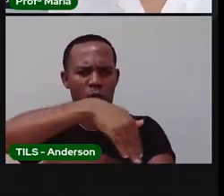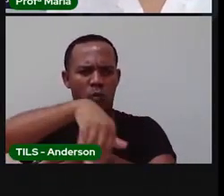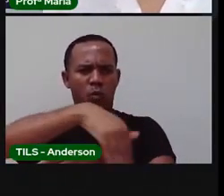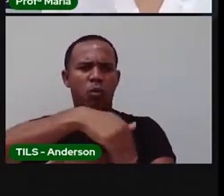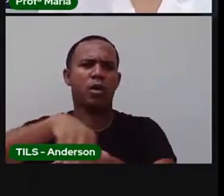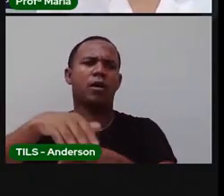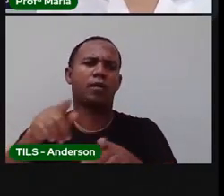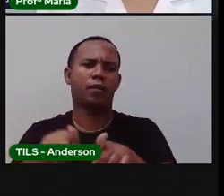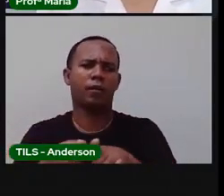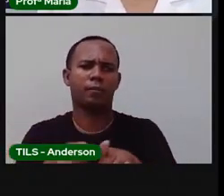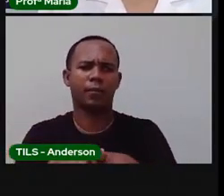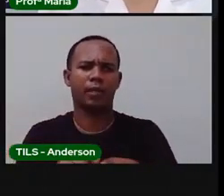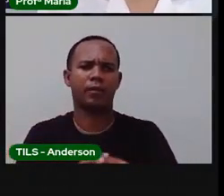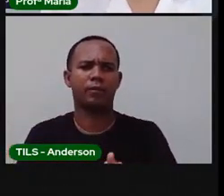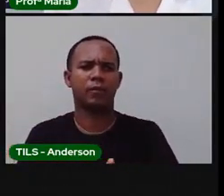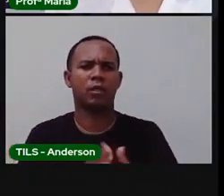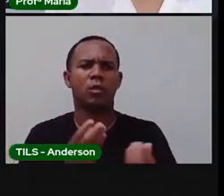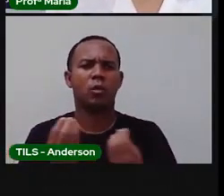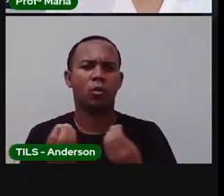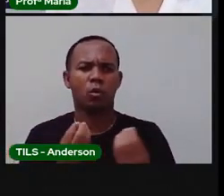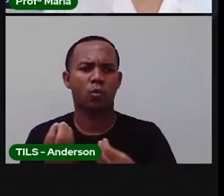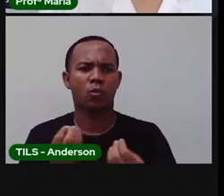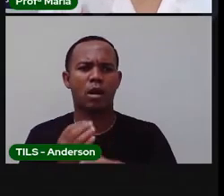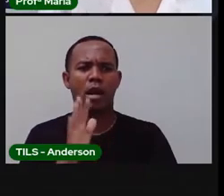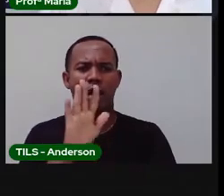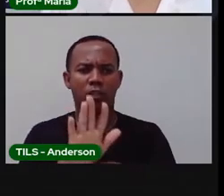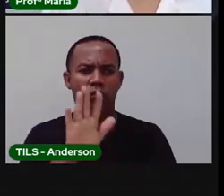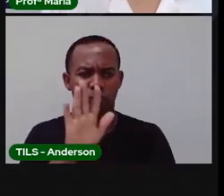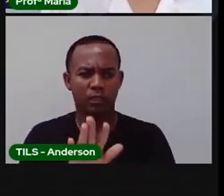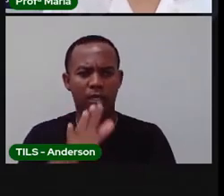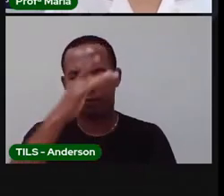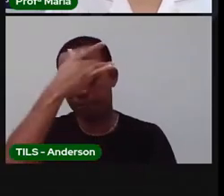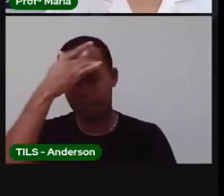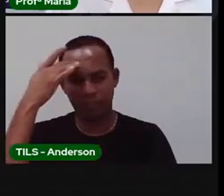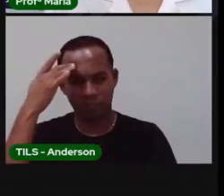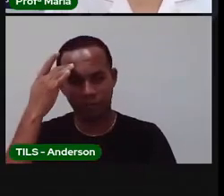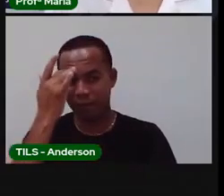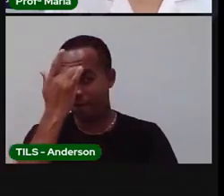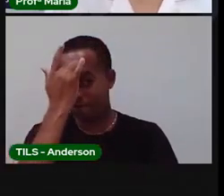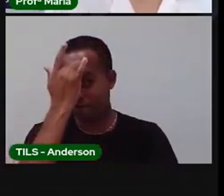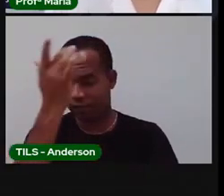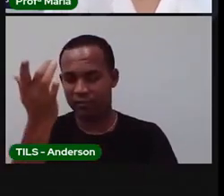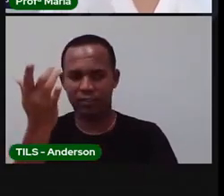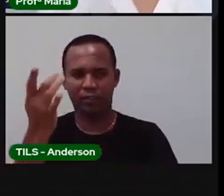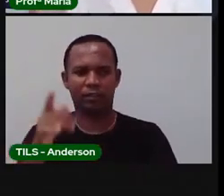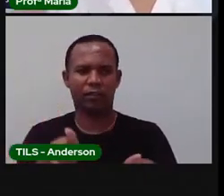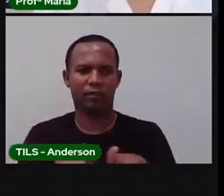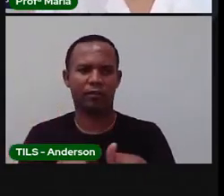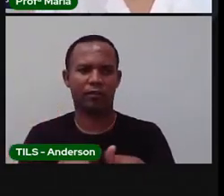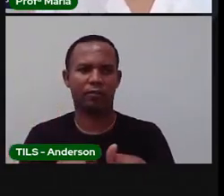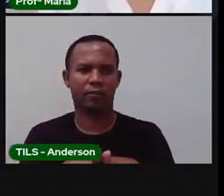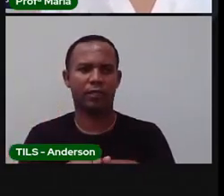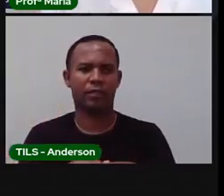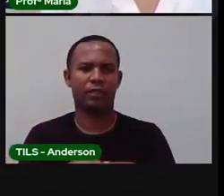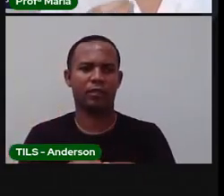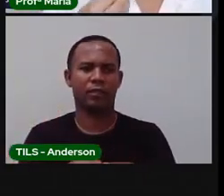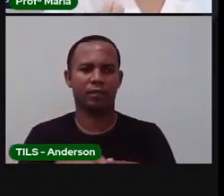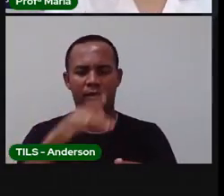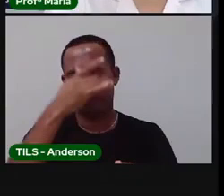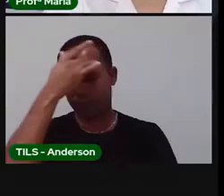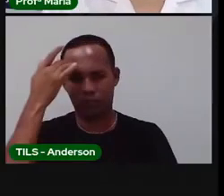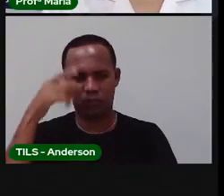né? E ajudar o quê? Essas pessoas. Facilitar, na verdade, um pouco desse serviço, dessas pessoas que catam a lata,